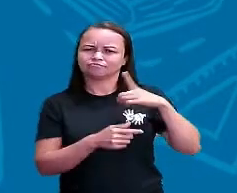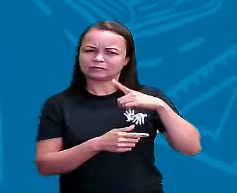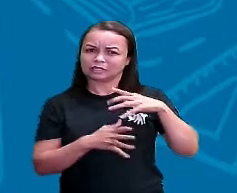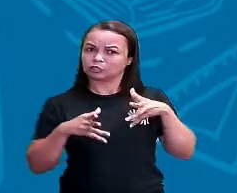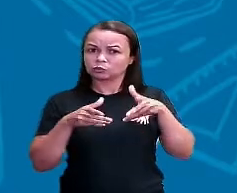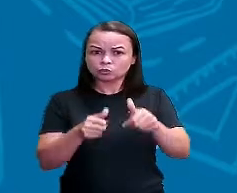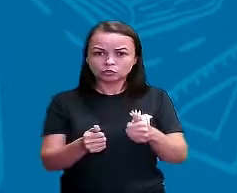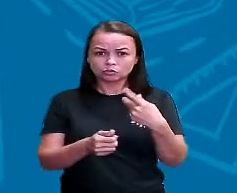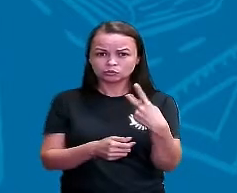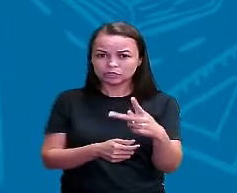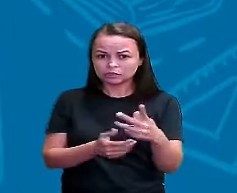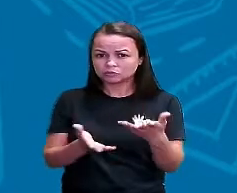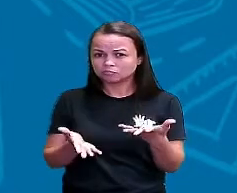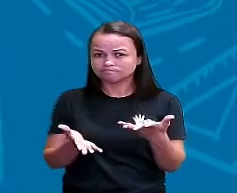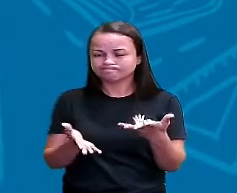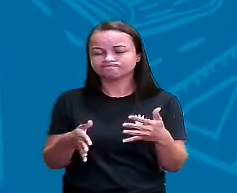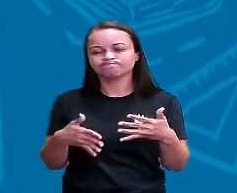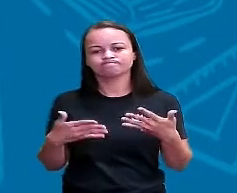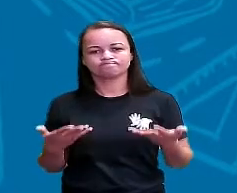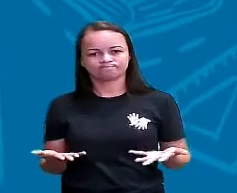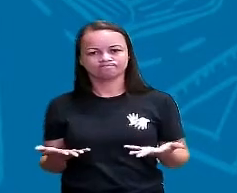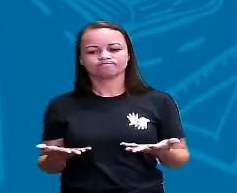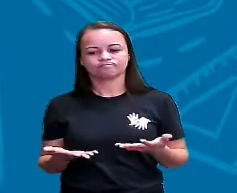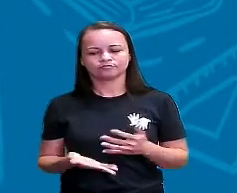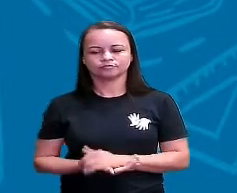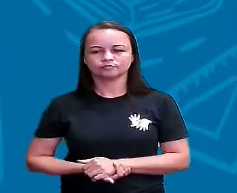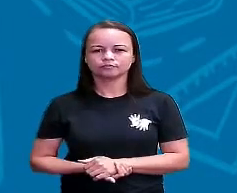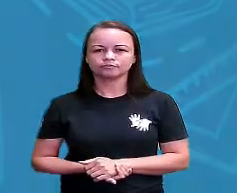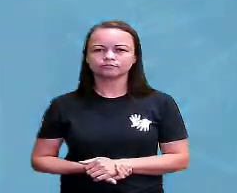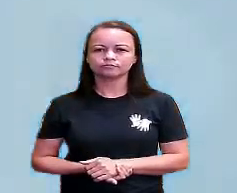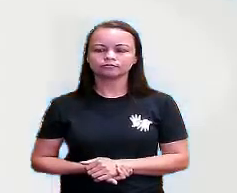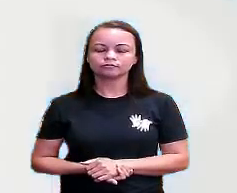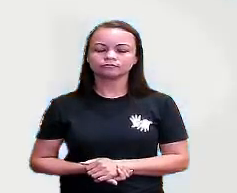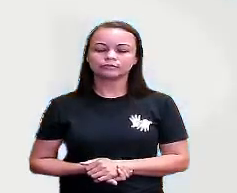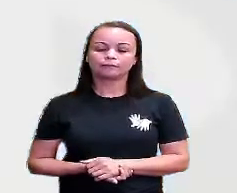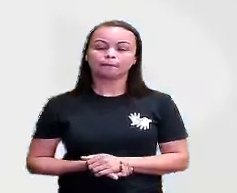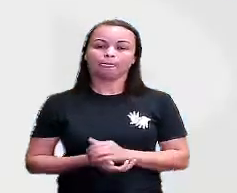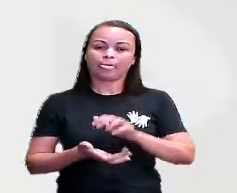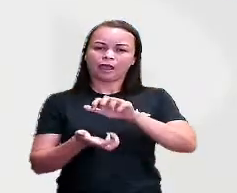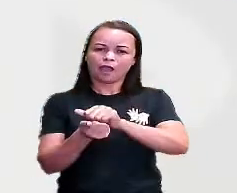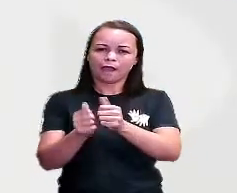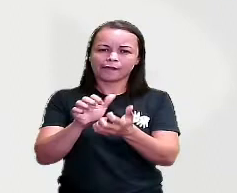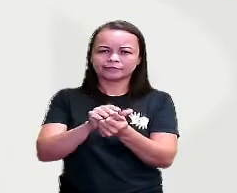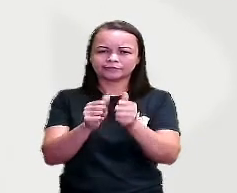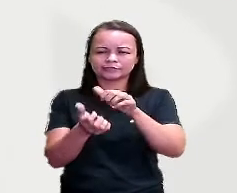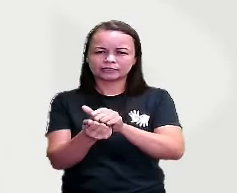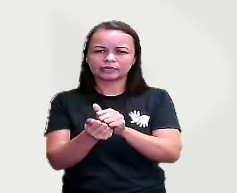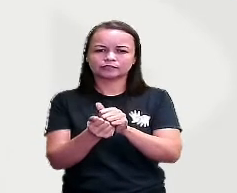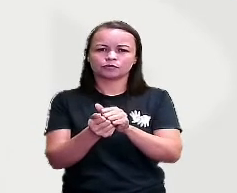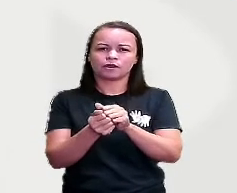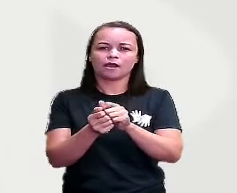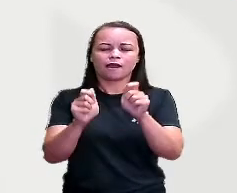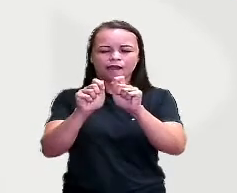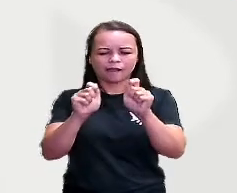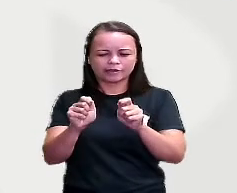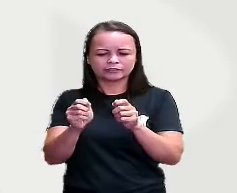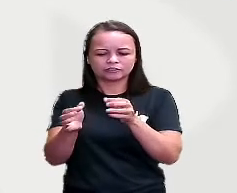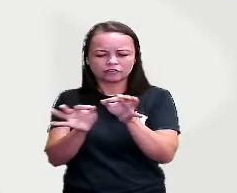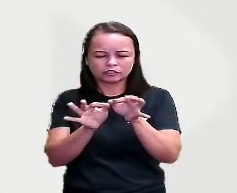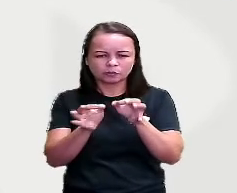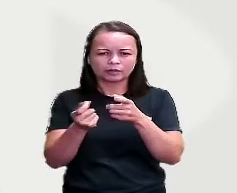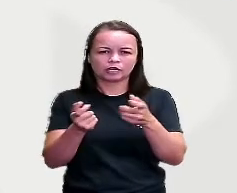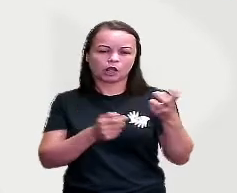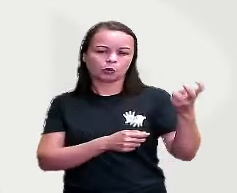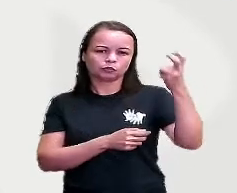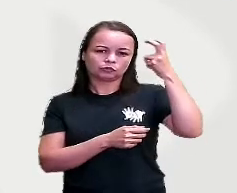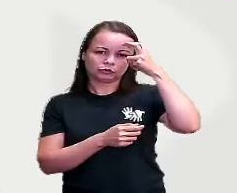isso? Pois é. Ó, artesanato. A arte feita à mão, além de caracterizar a